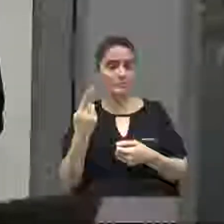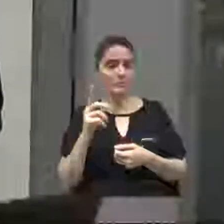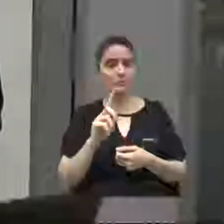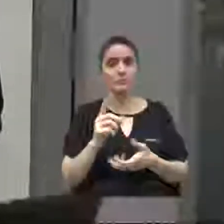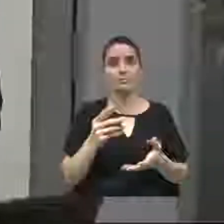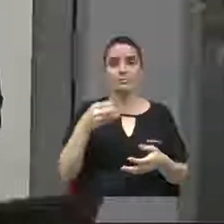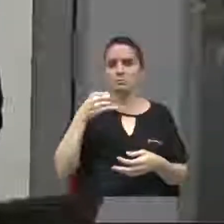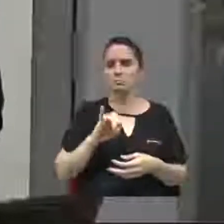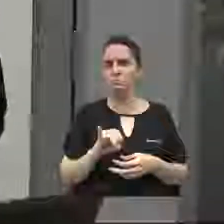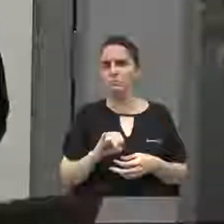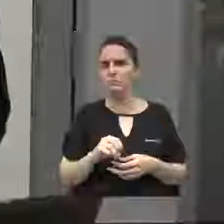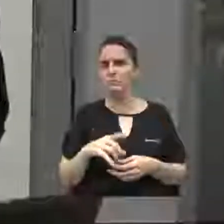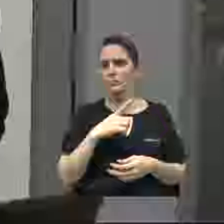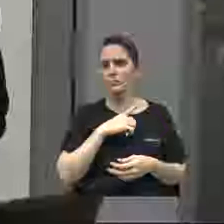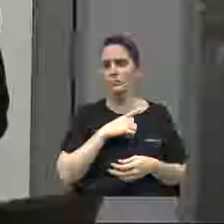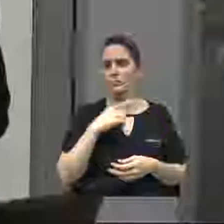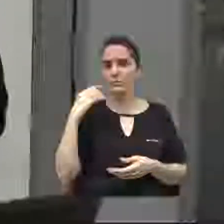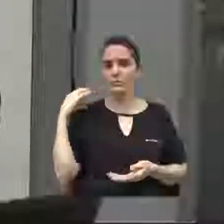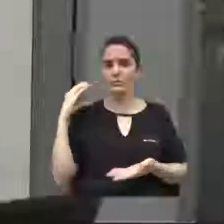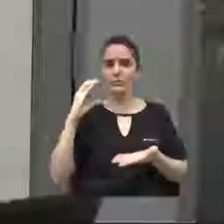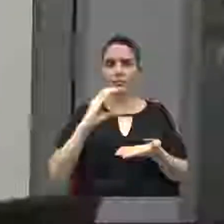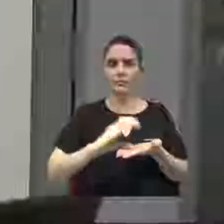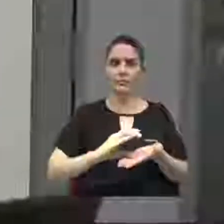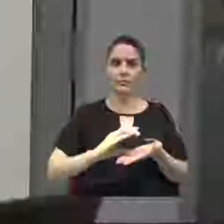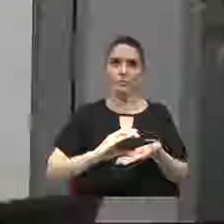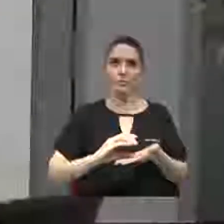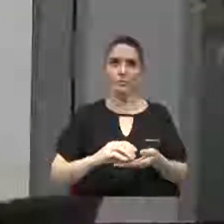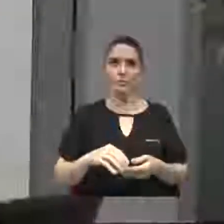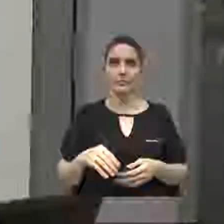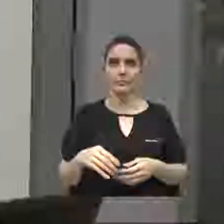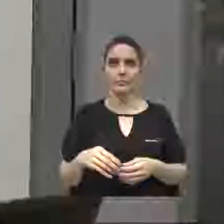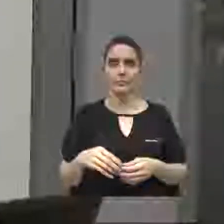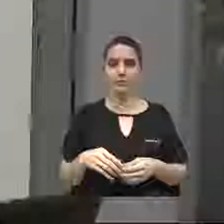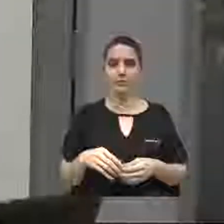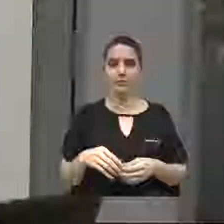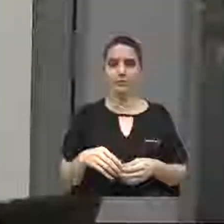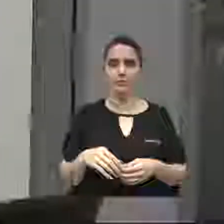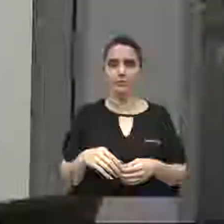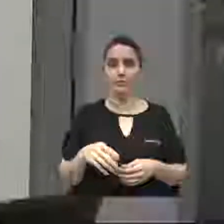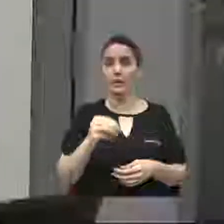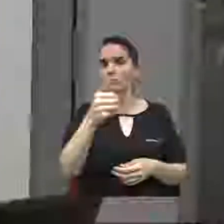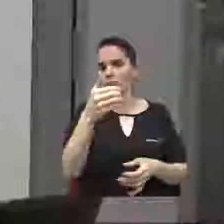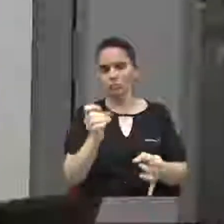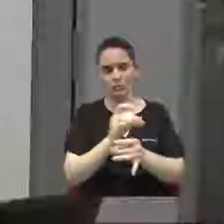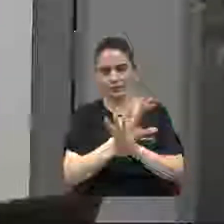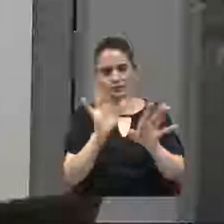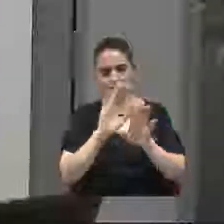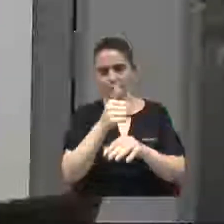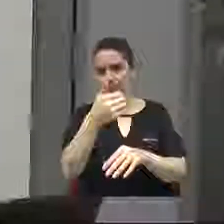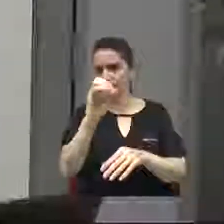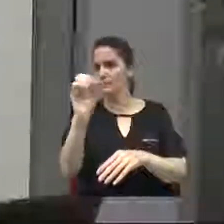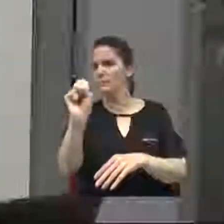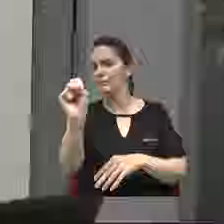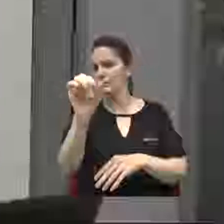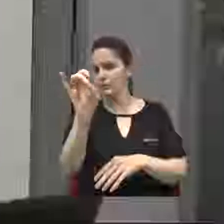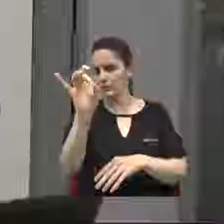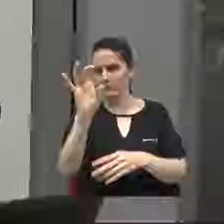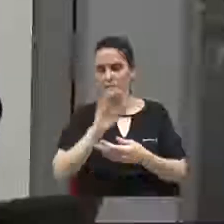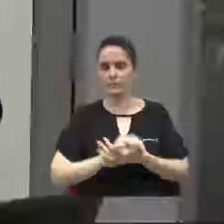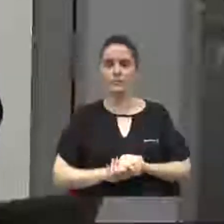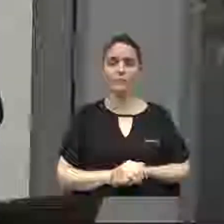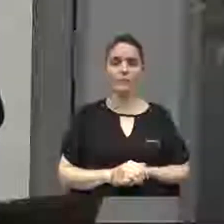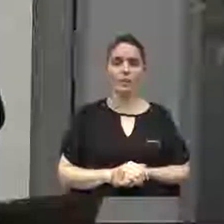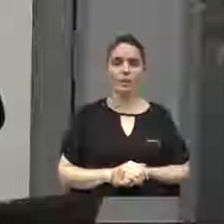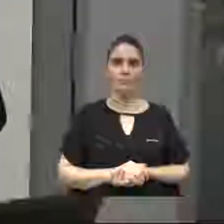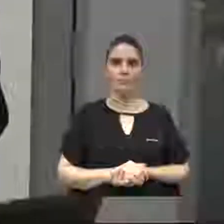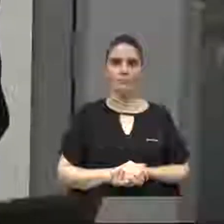existe alguma destinação de verba para o ano seguinte. Terminando, senhor presidente, 10 segundos. Então, a vulnerabilidade, né,